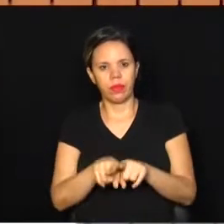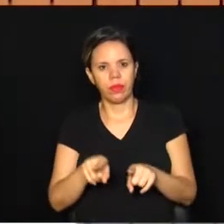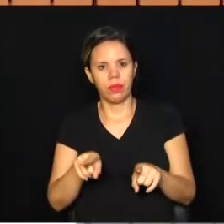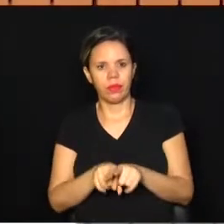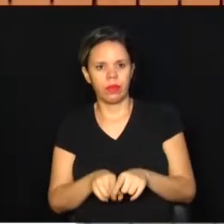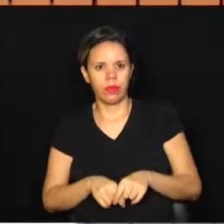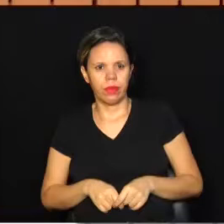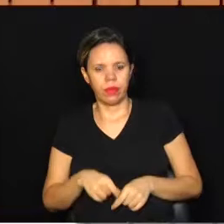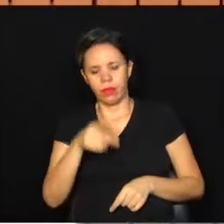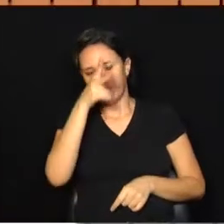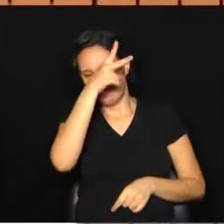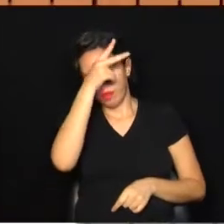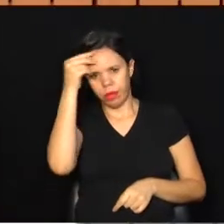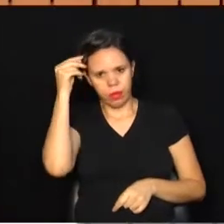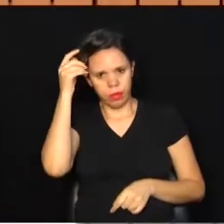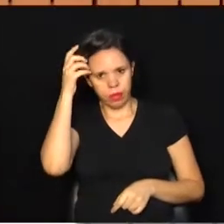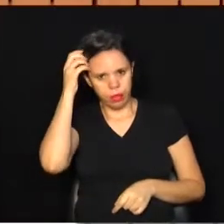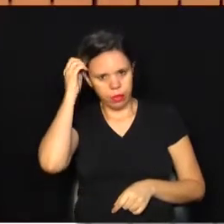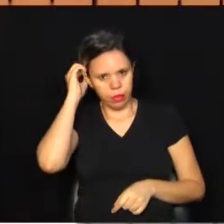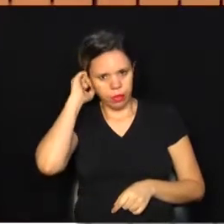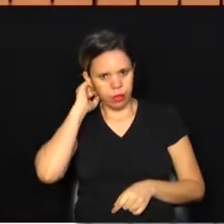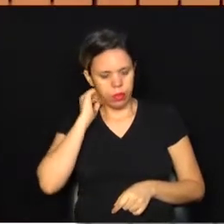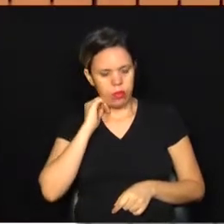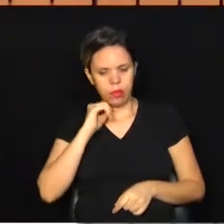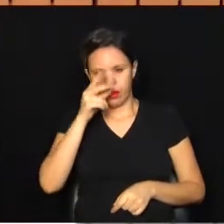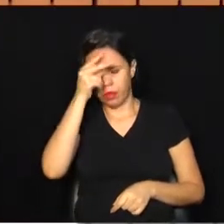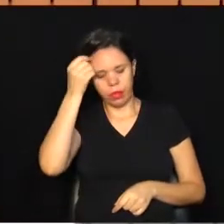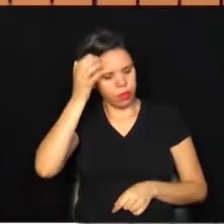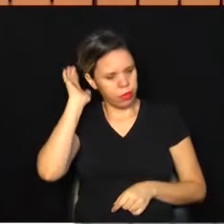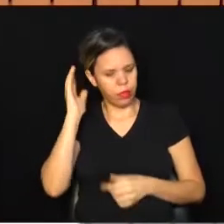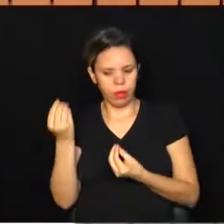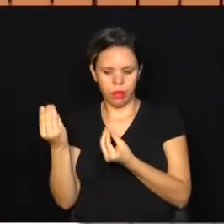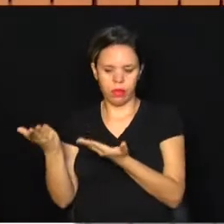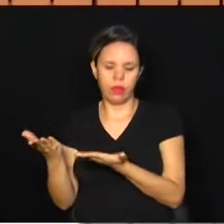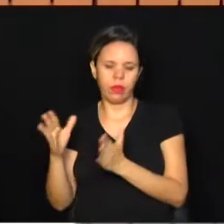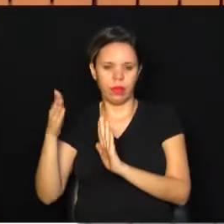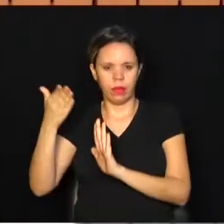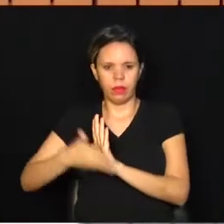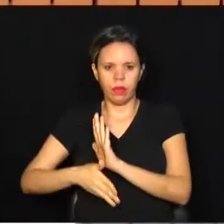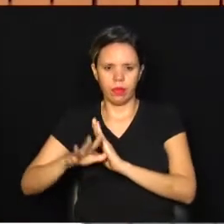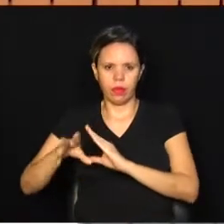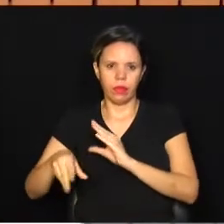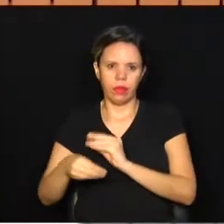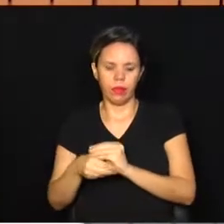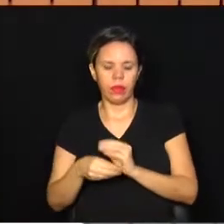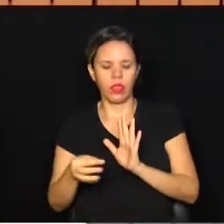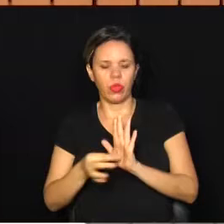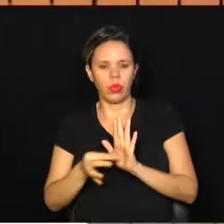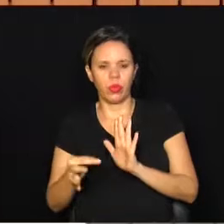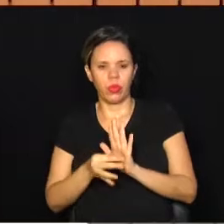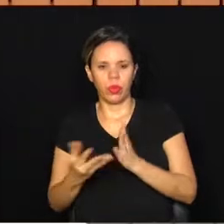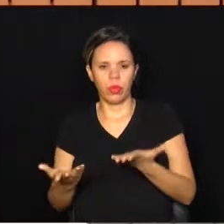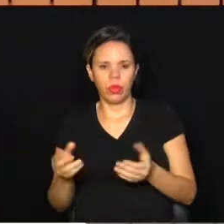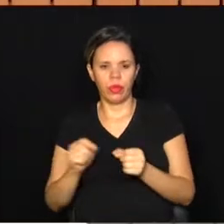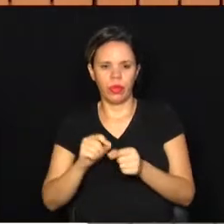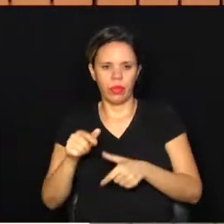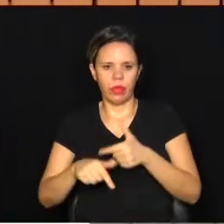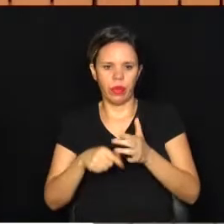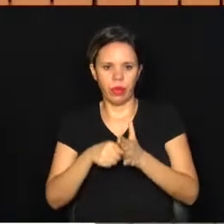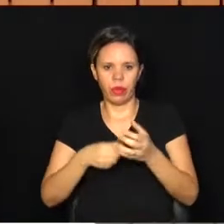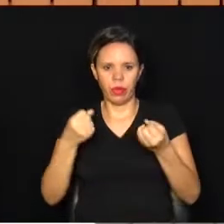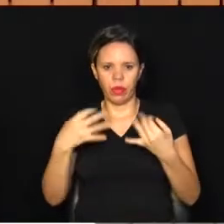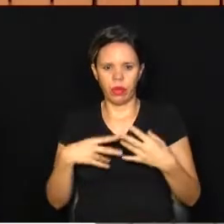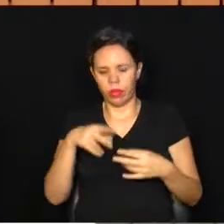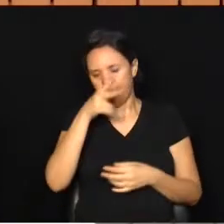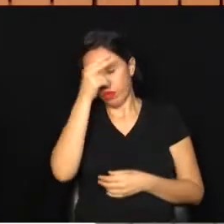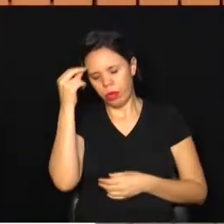à Prefeitura, ao seu prefeito, para que conste tudo isto, essa sugestão que a gente vai fazer ao prefeito,